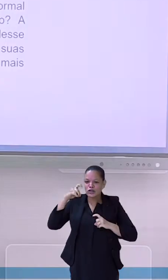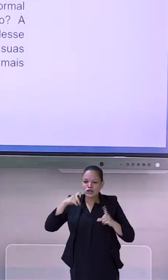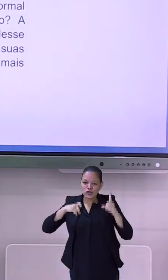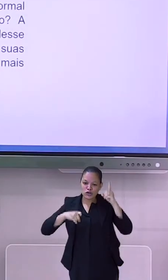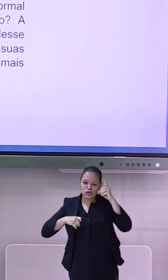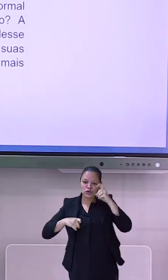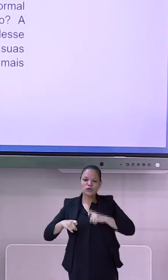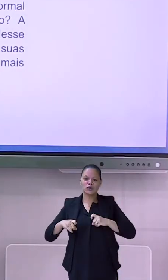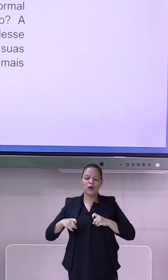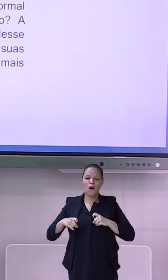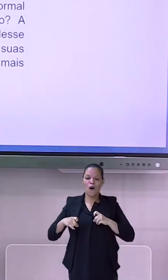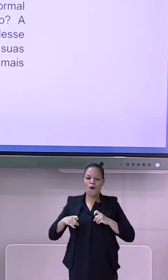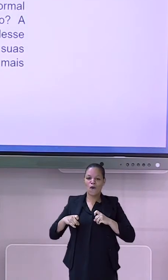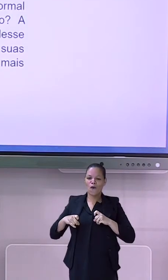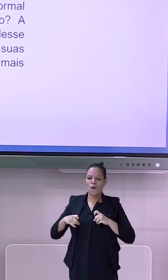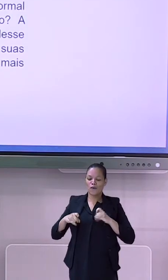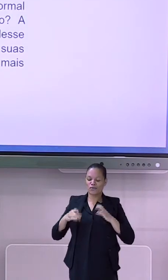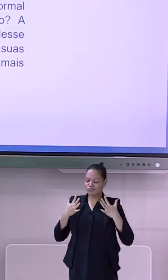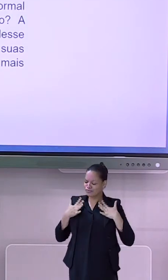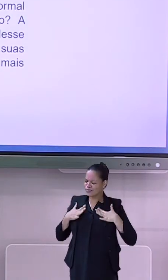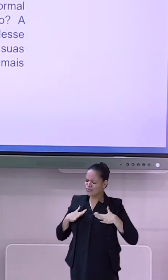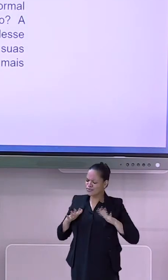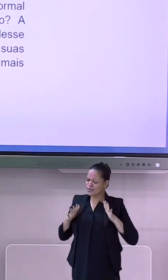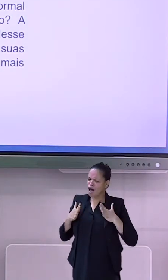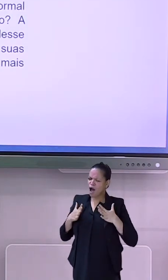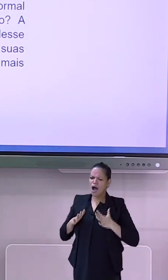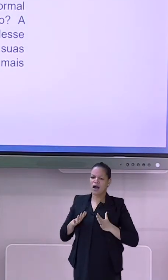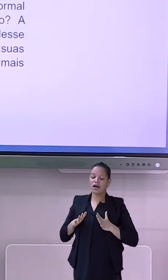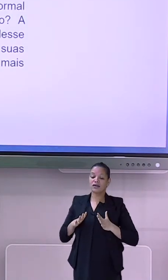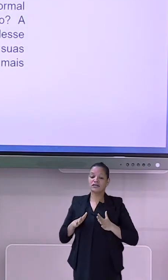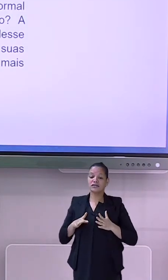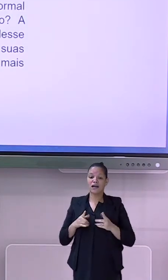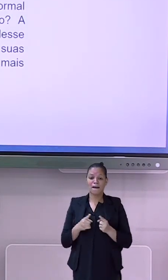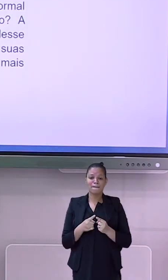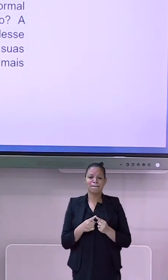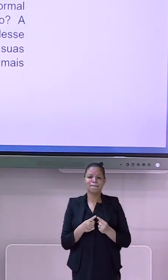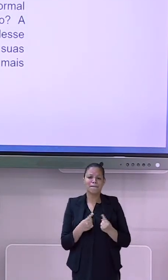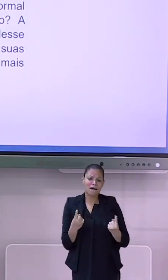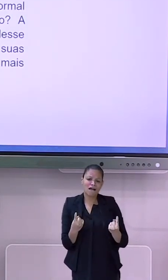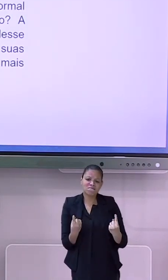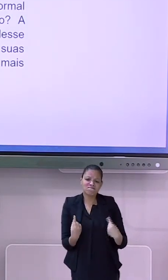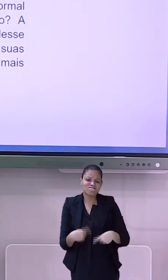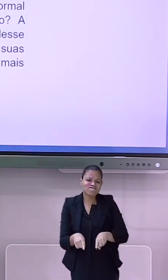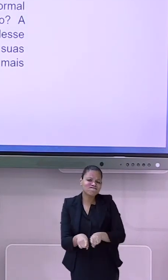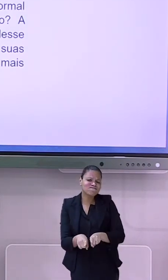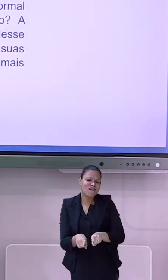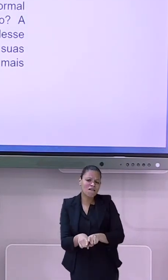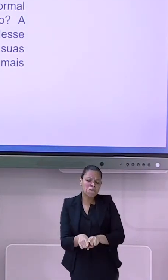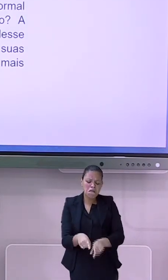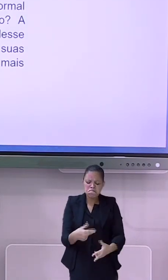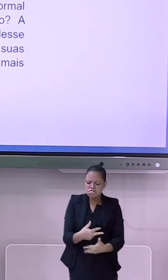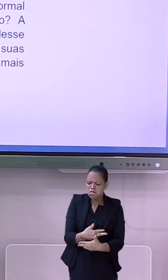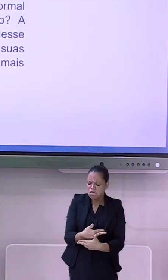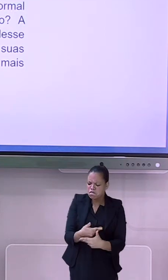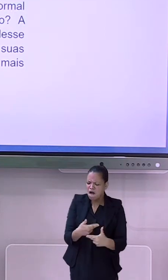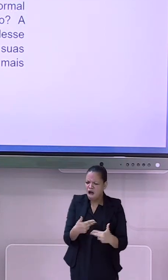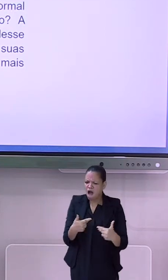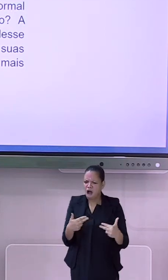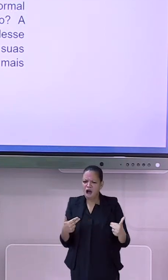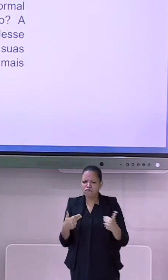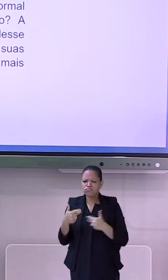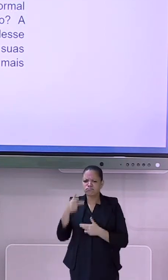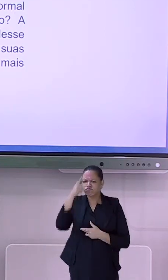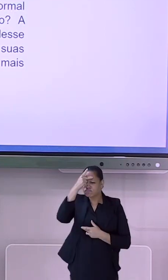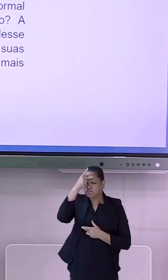vários artistas se espelharam nessa modalidade. E teve artistas também que foram pintando uma paisagem